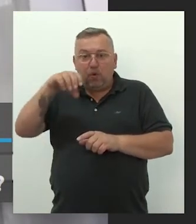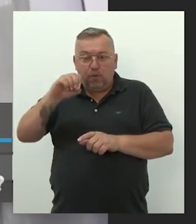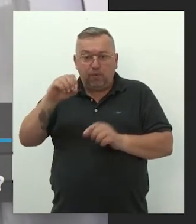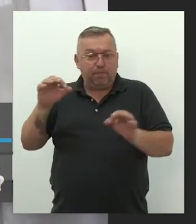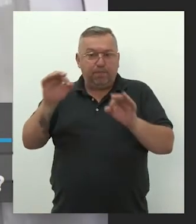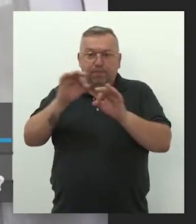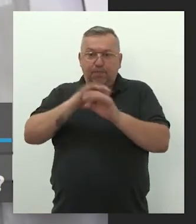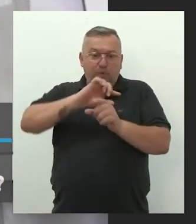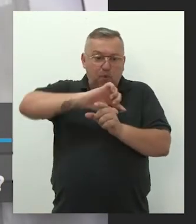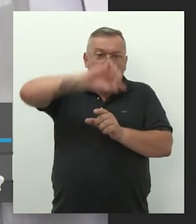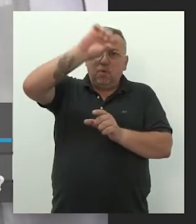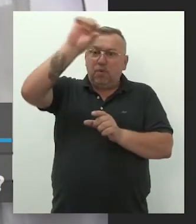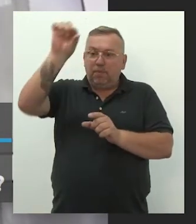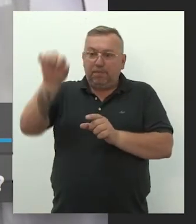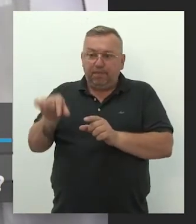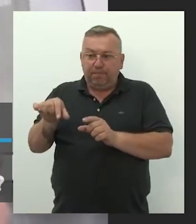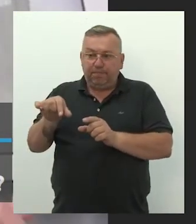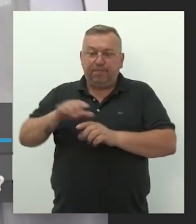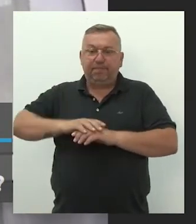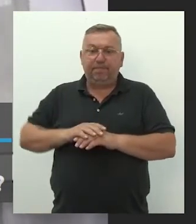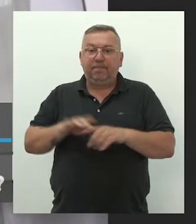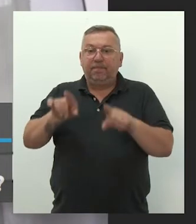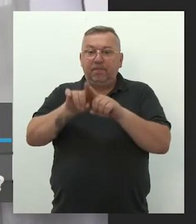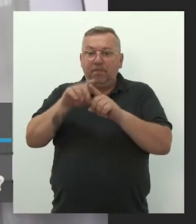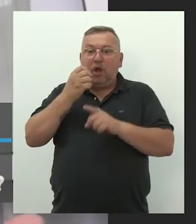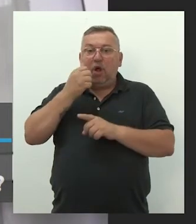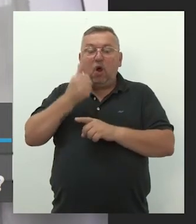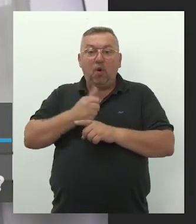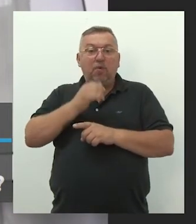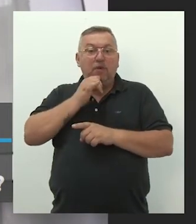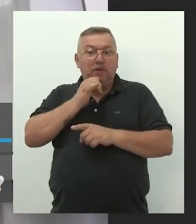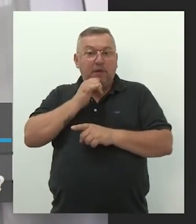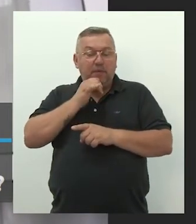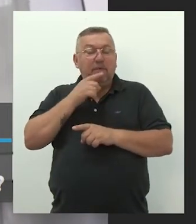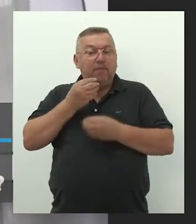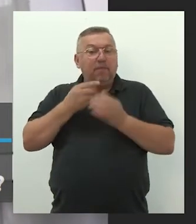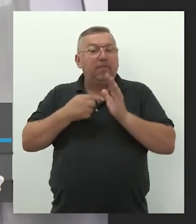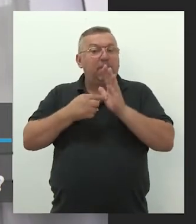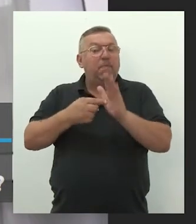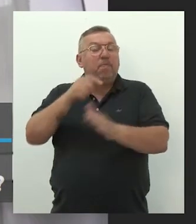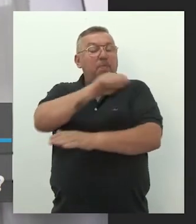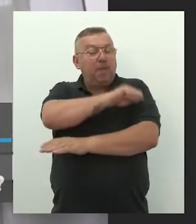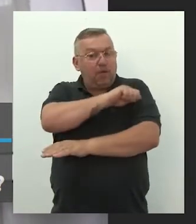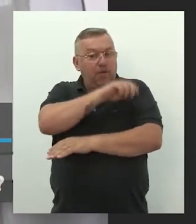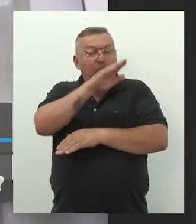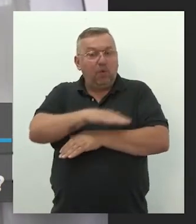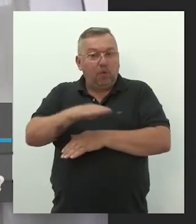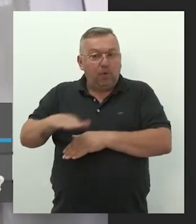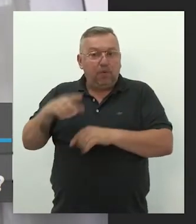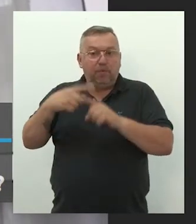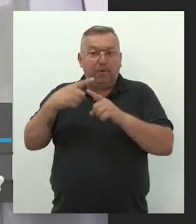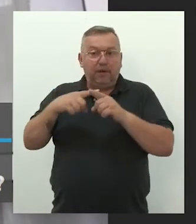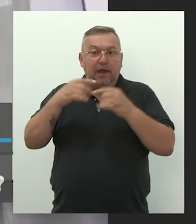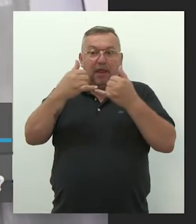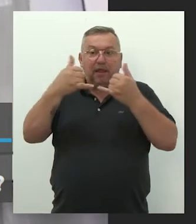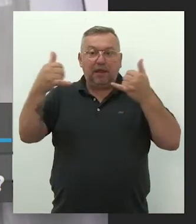tá? E estes são os bons exemplos para serem dados aos estudantes, já que as